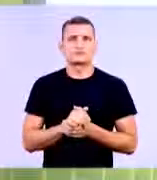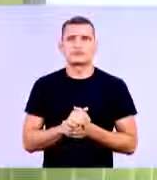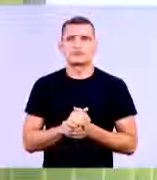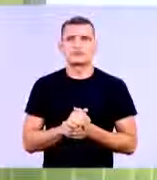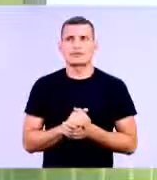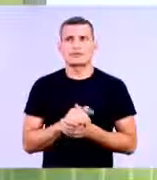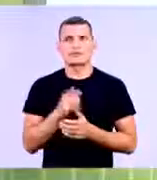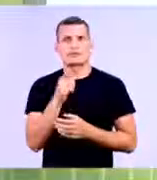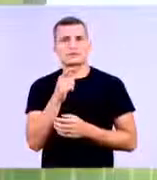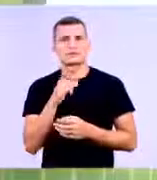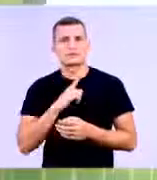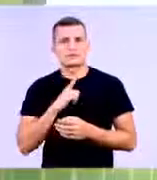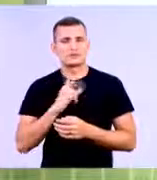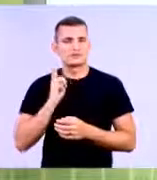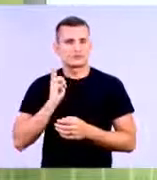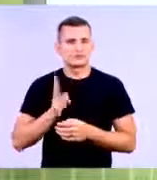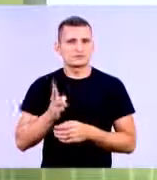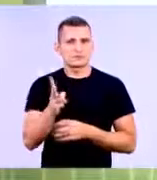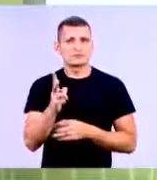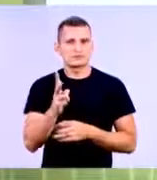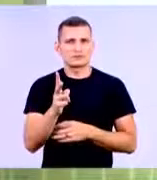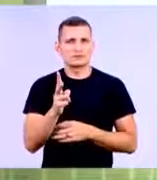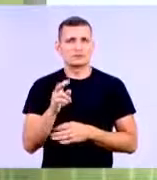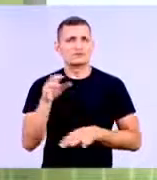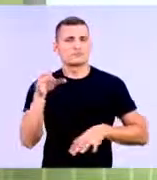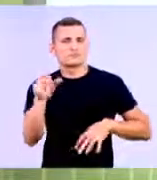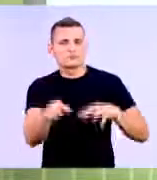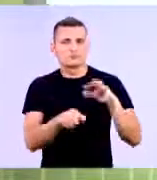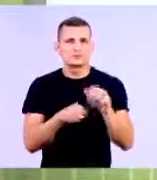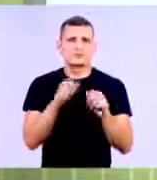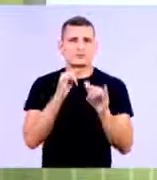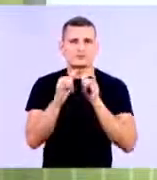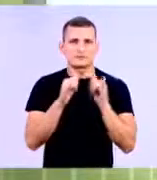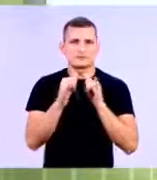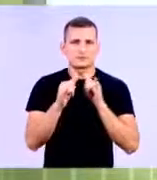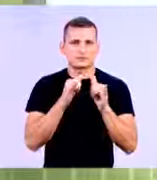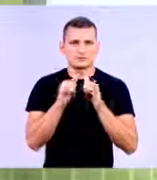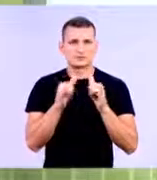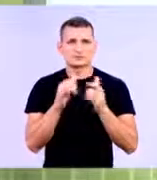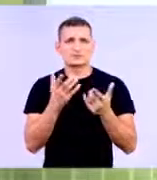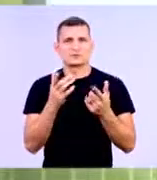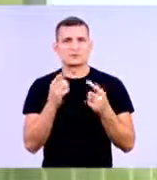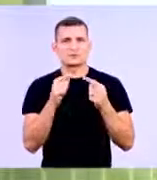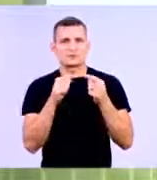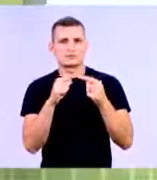Você tem que constantemente buscar informações